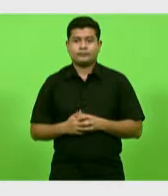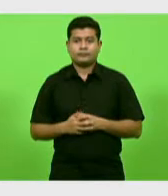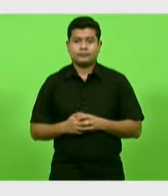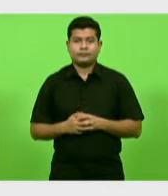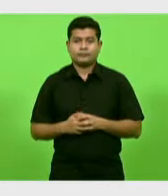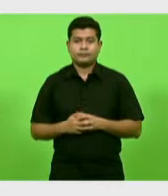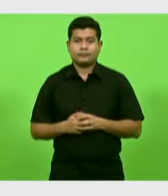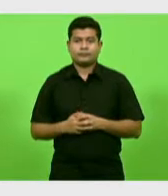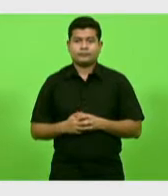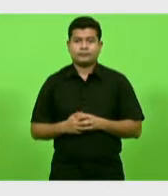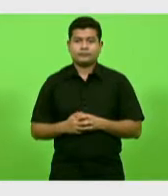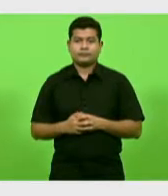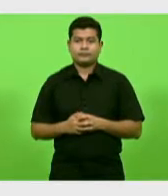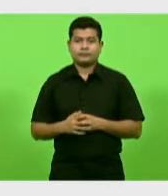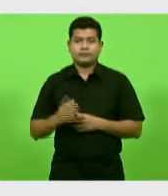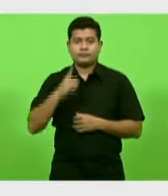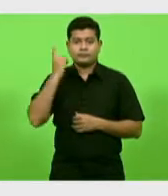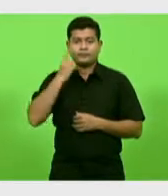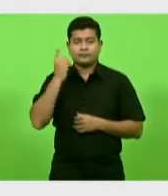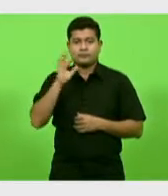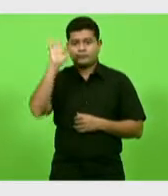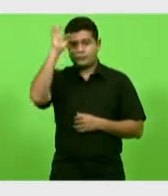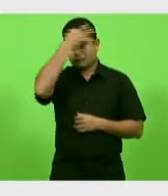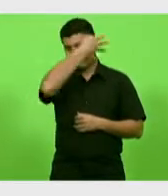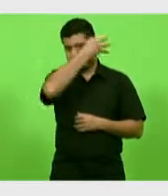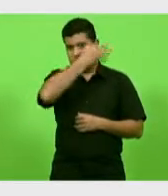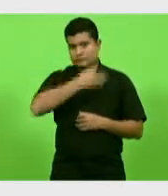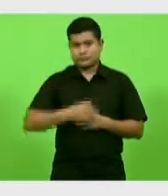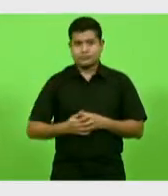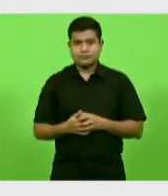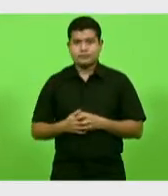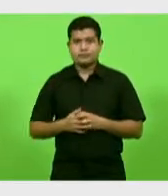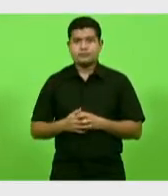Como vota deputado Fabiano da Luz?